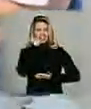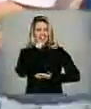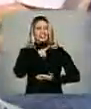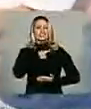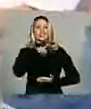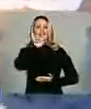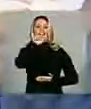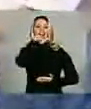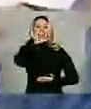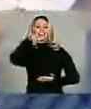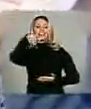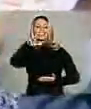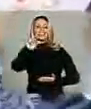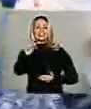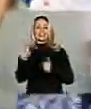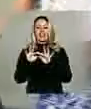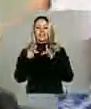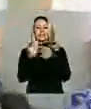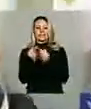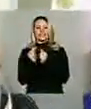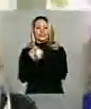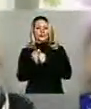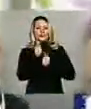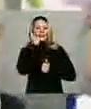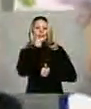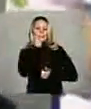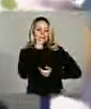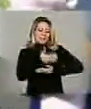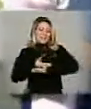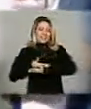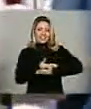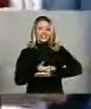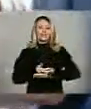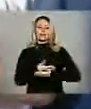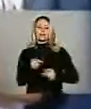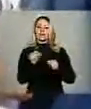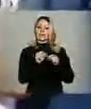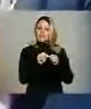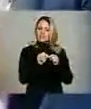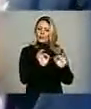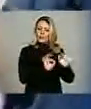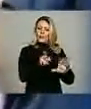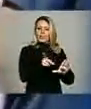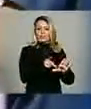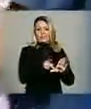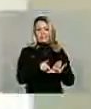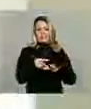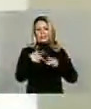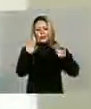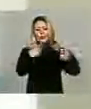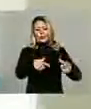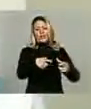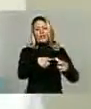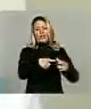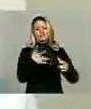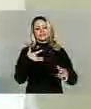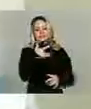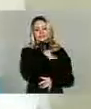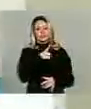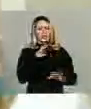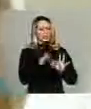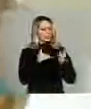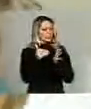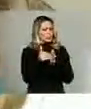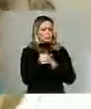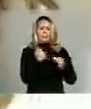e Rogério com Maria Fernanda no colo para fazer o teste do pezinho no posto de saúde. Aqui a gente tem todo o